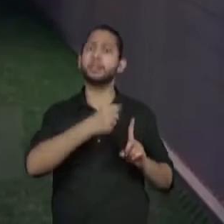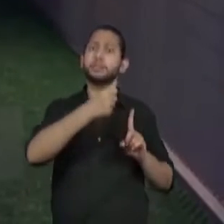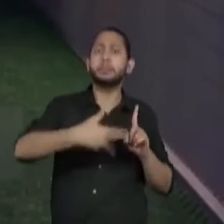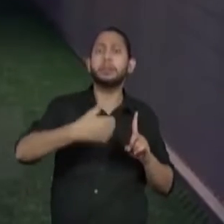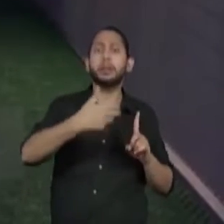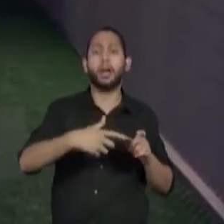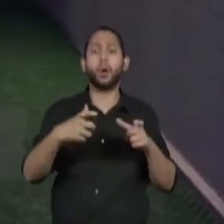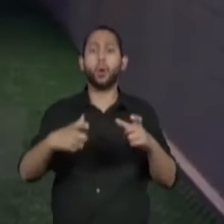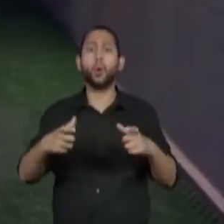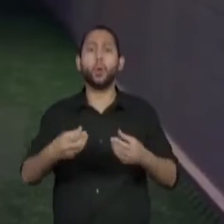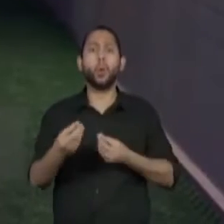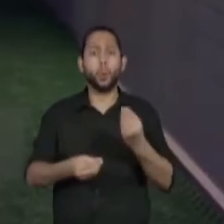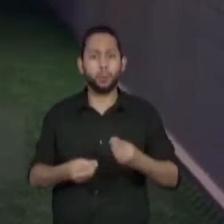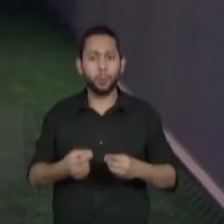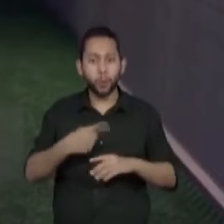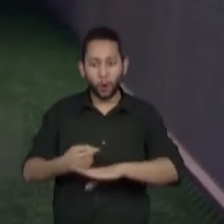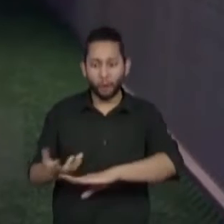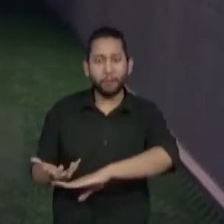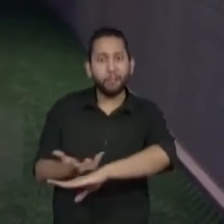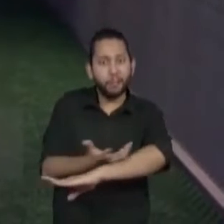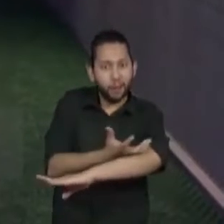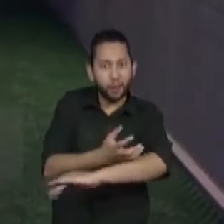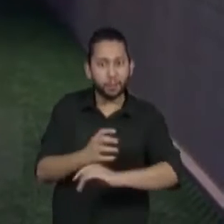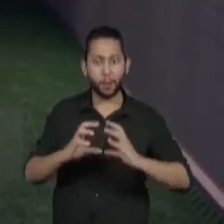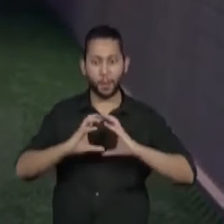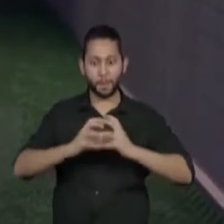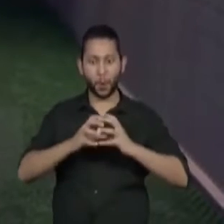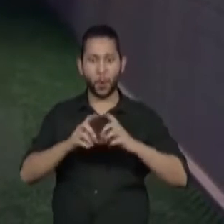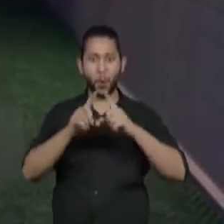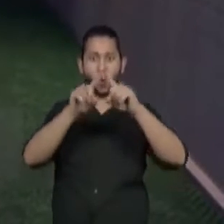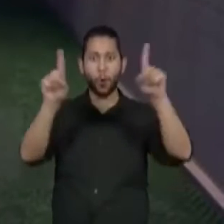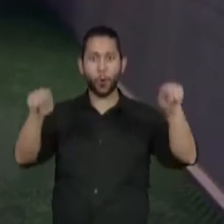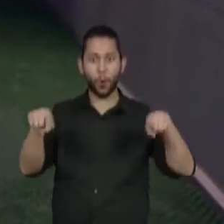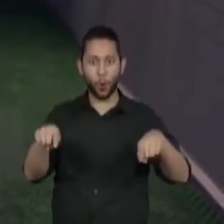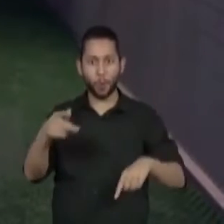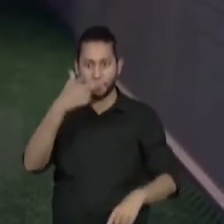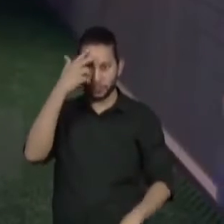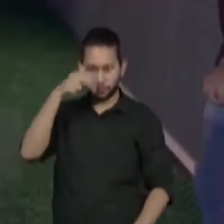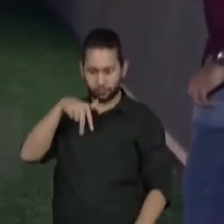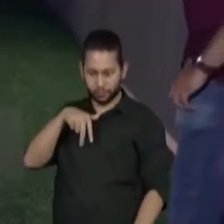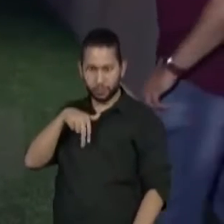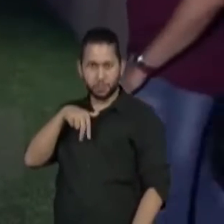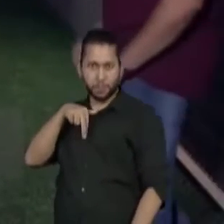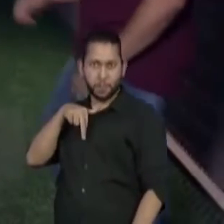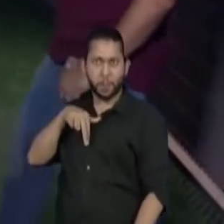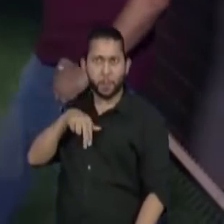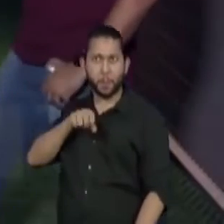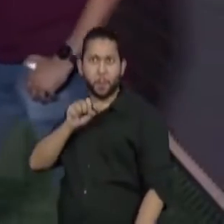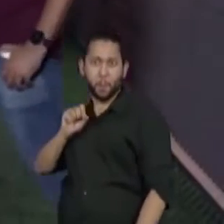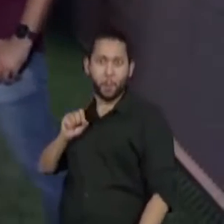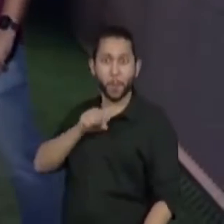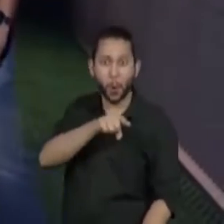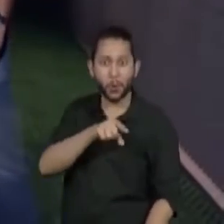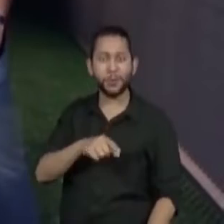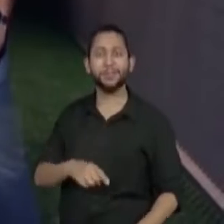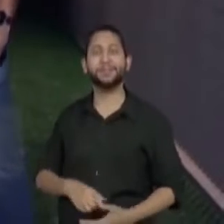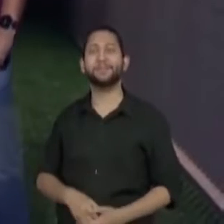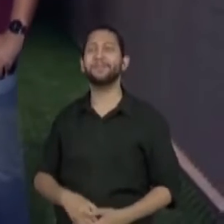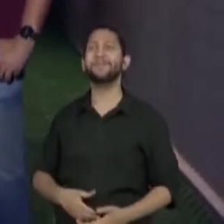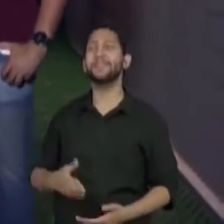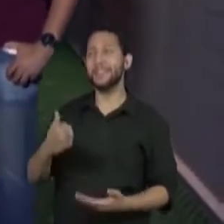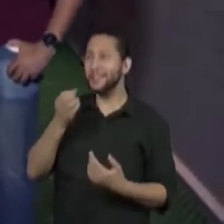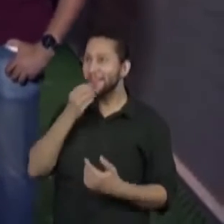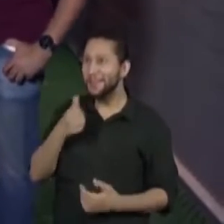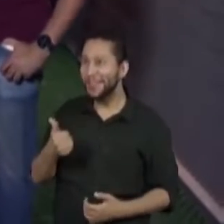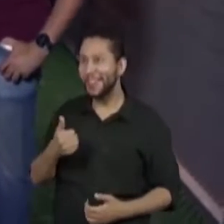espaço. Grama, bola, gol, jogador. Tudo bem, Rafael? Tudo bem, bem-vindos. Obrigada,